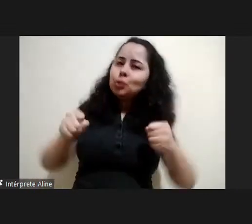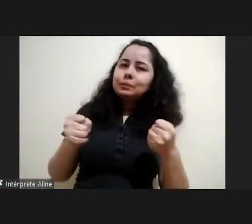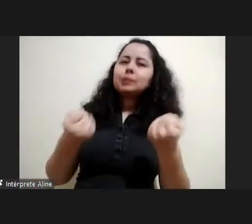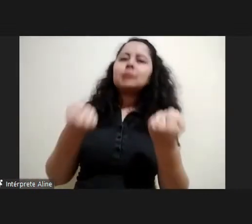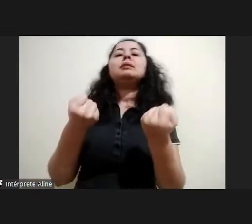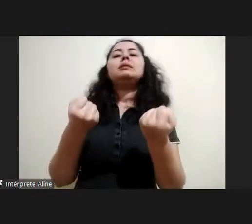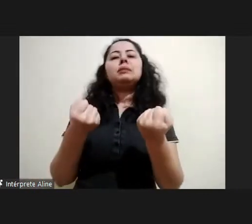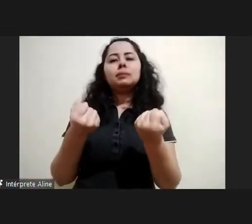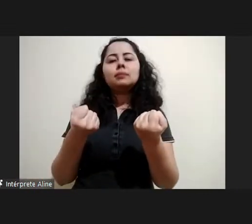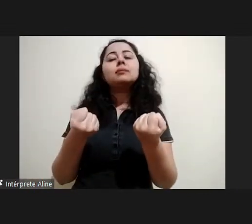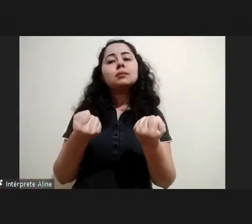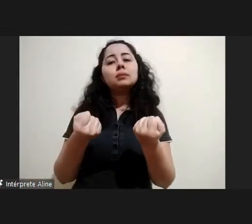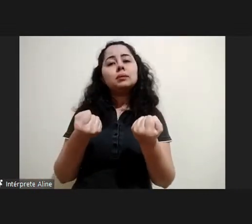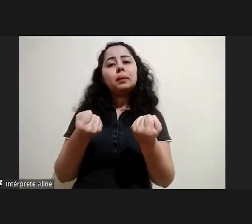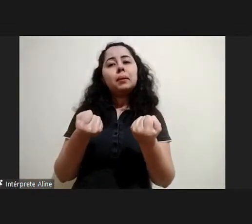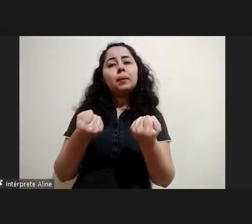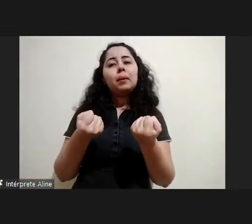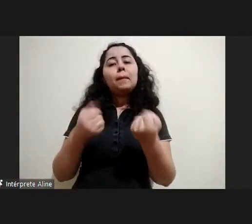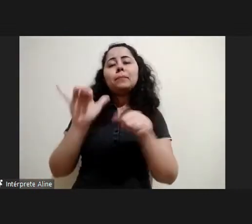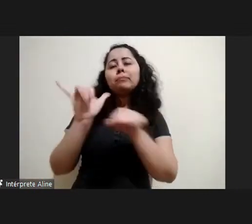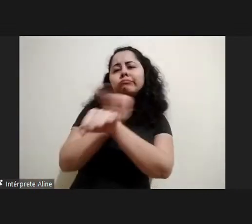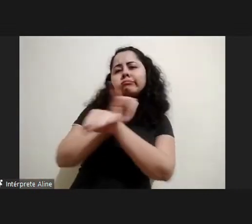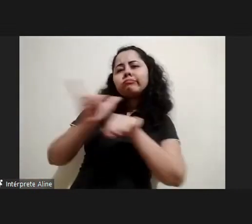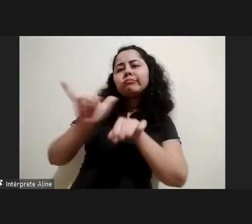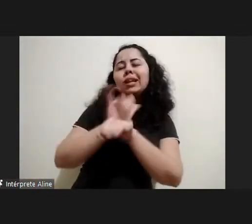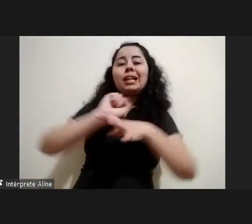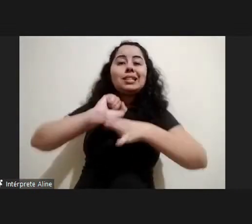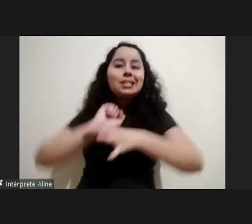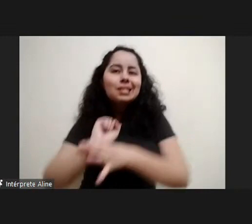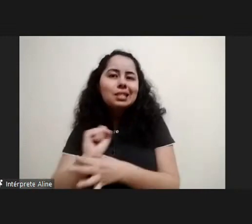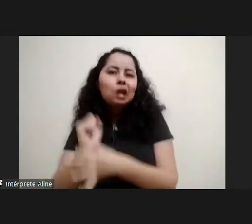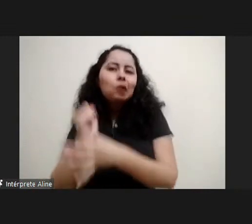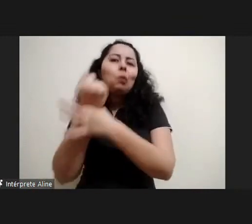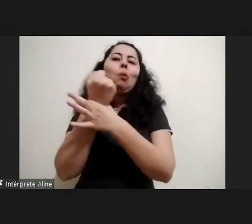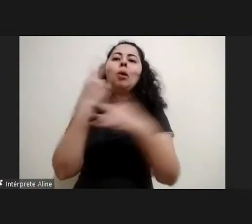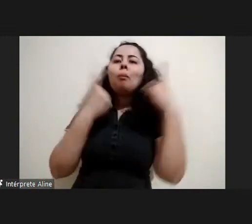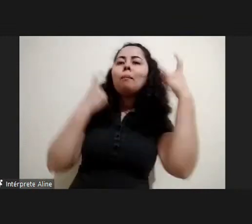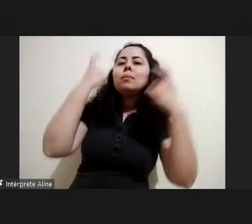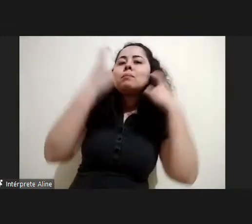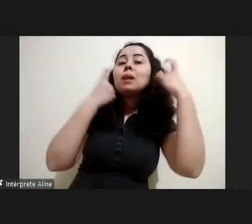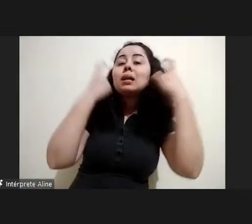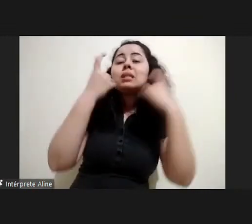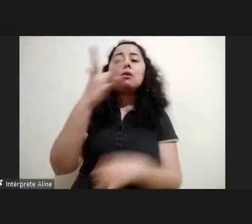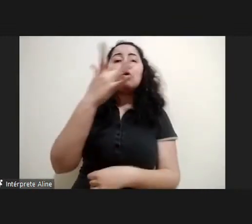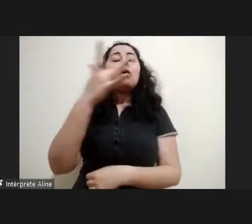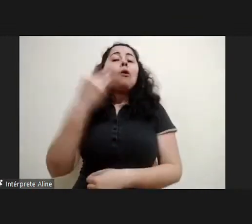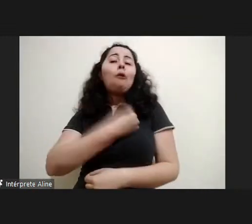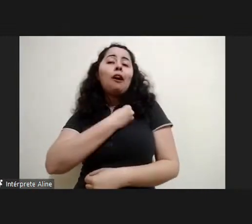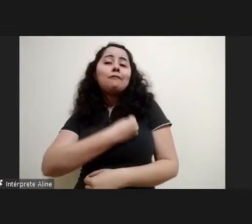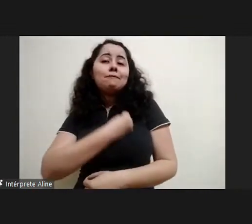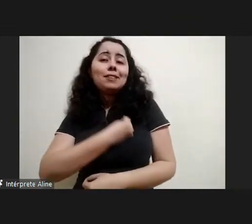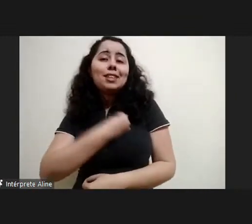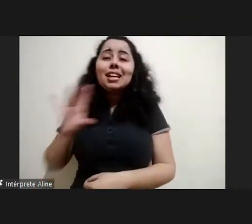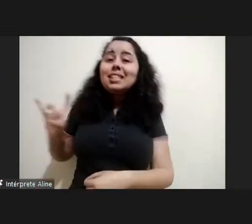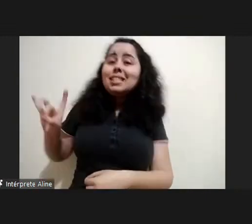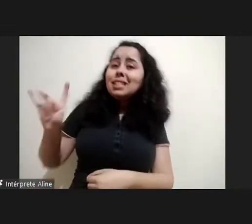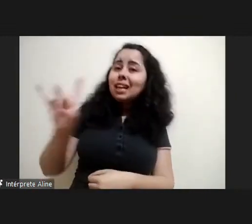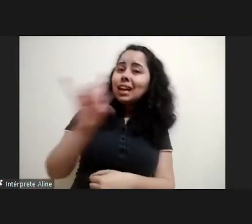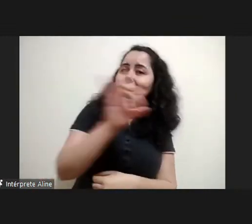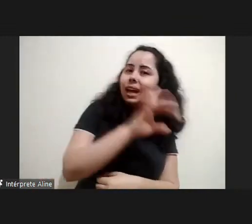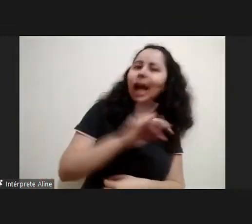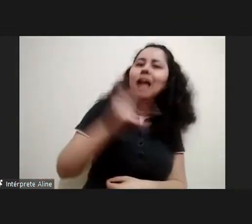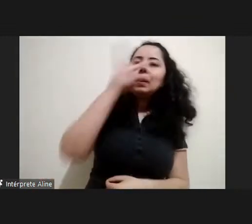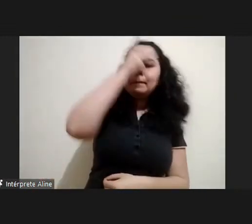muito segura, com muita preocupação com a vida dos nossos trabalhadores e trabalhadoras, dos nossos